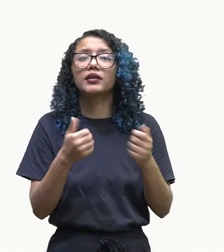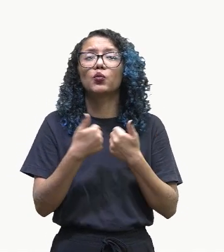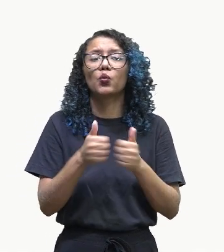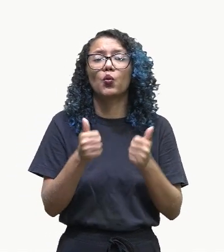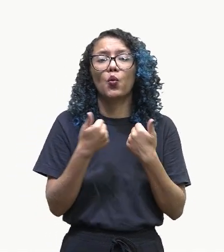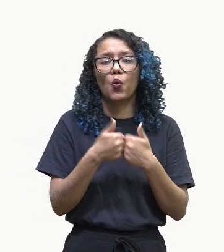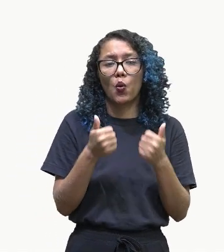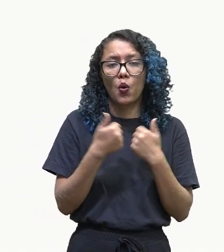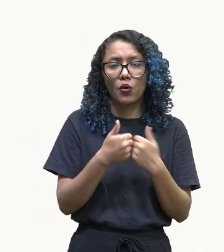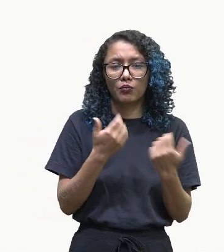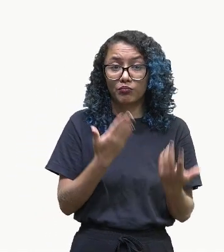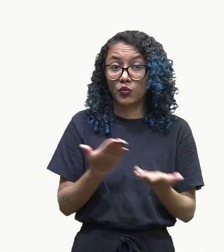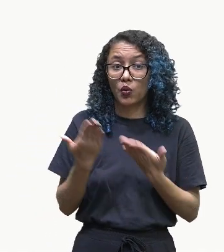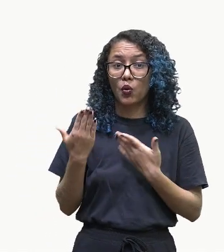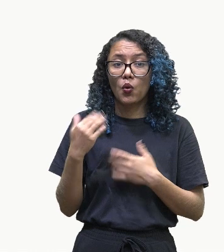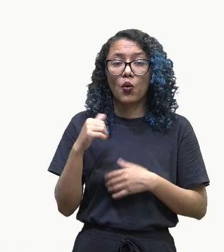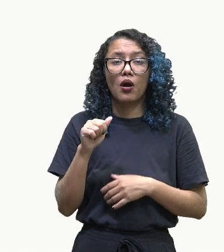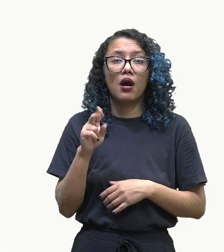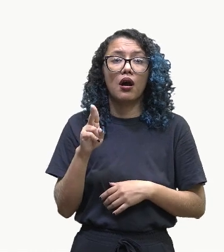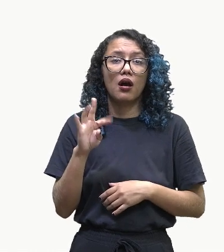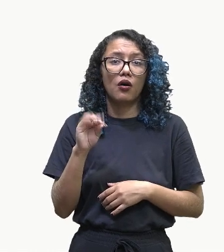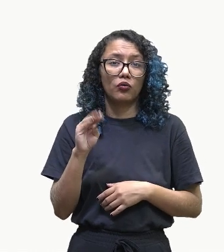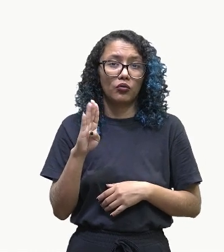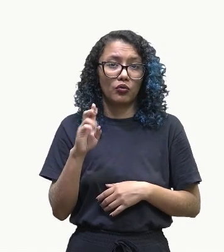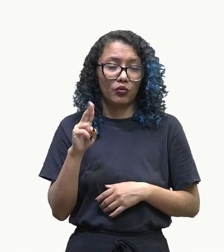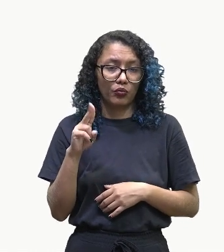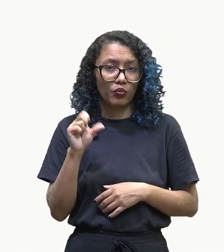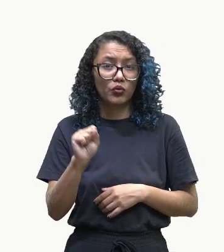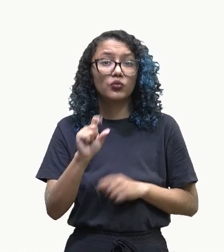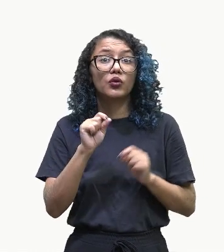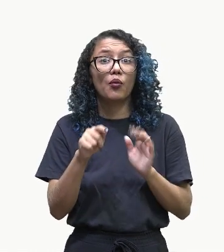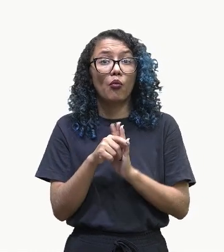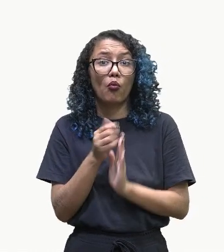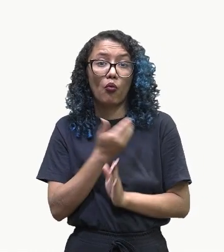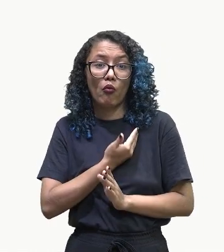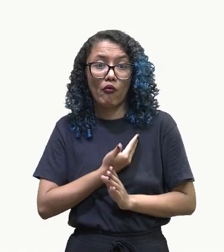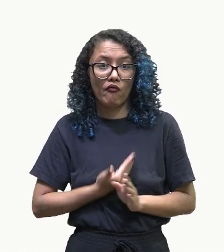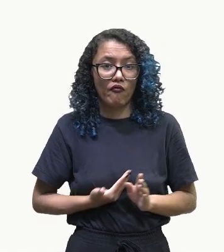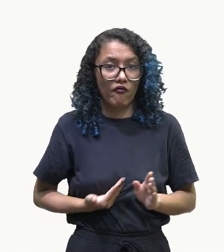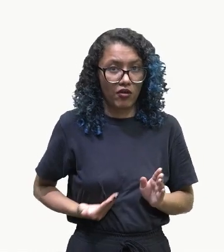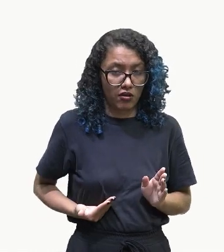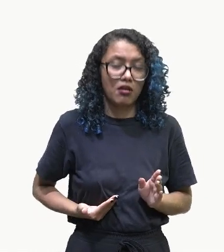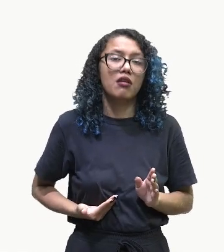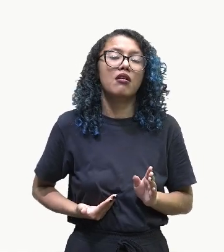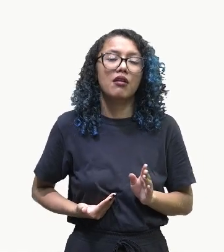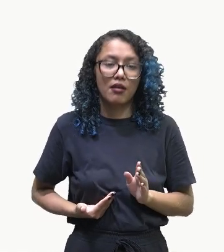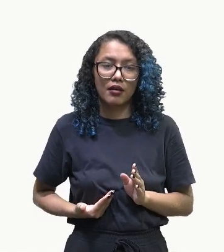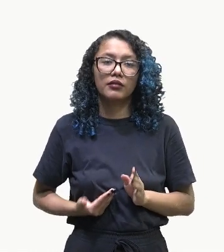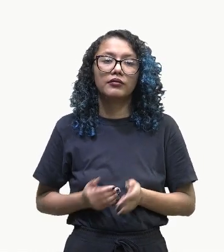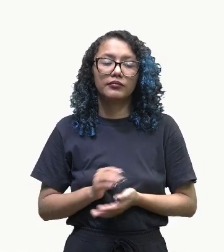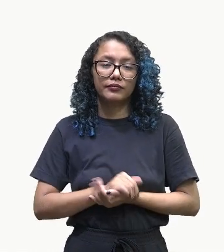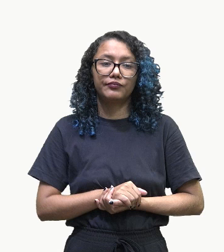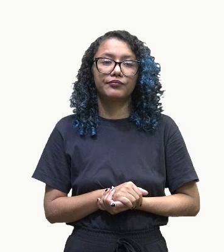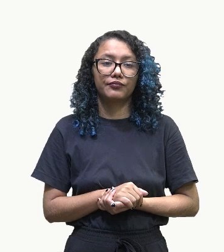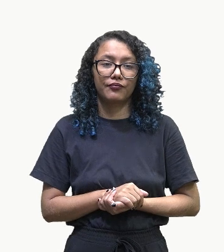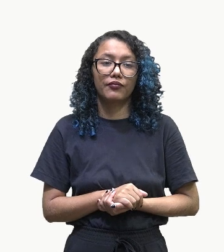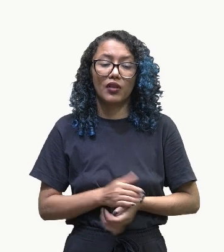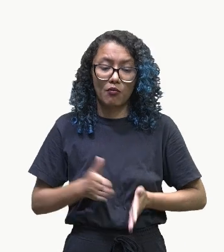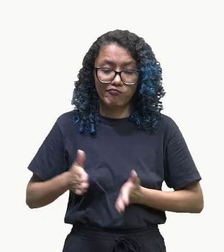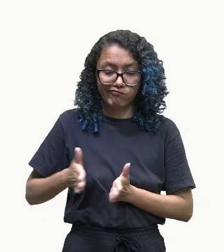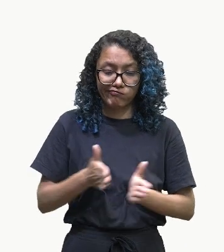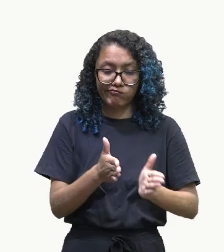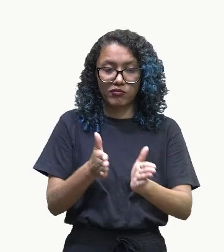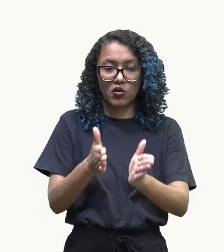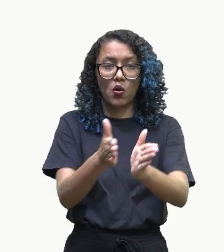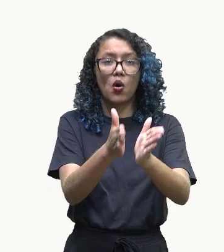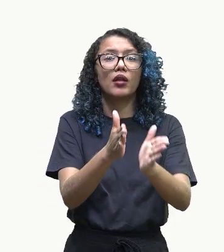o autobus, ele é um veículo público, que ele vai fazer sempre o mesmo caminho, e aí ele